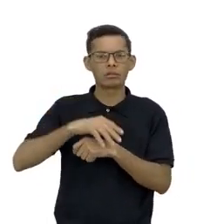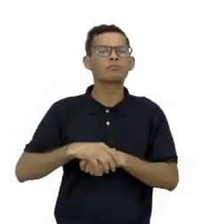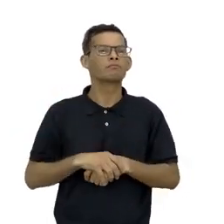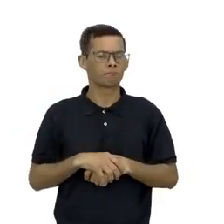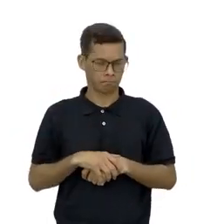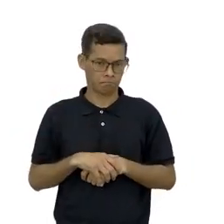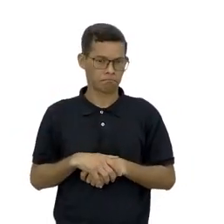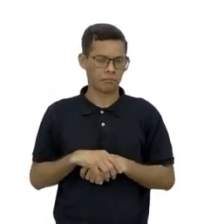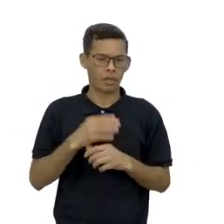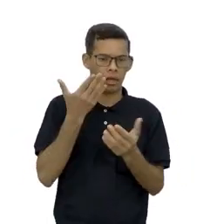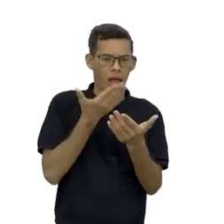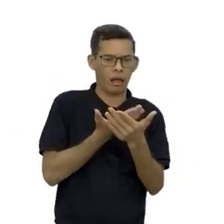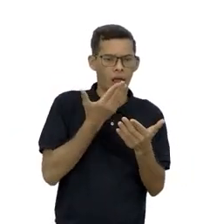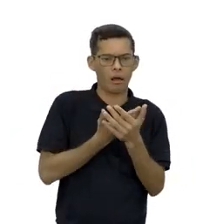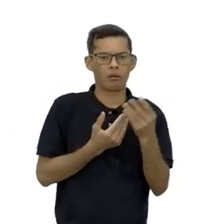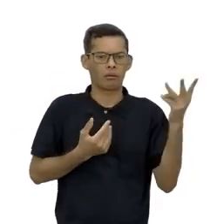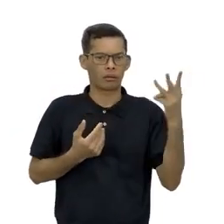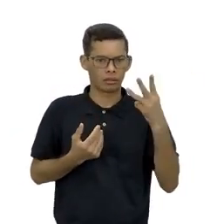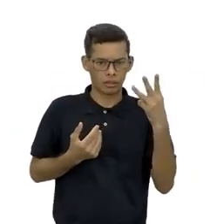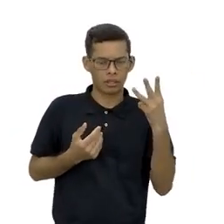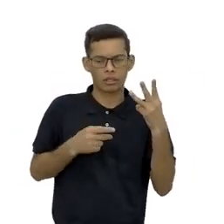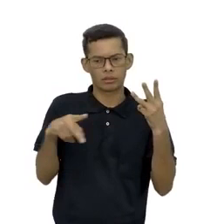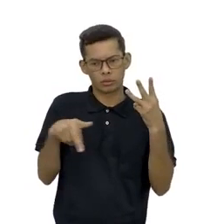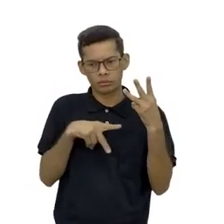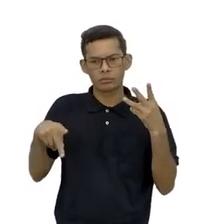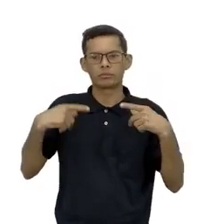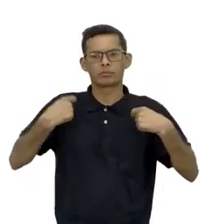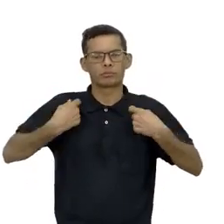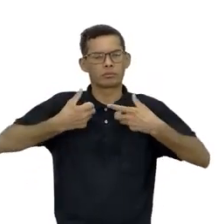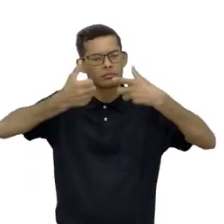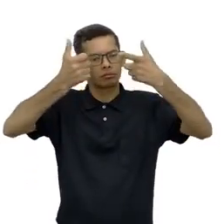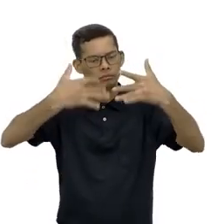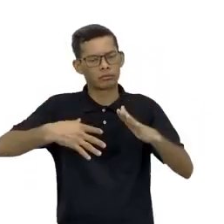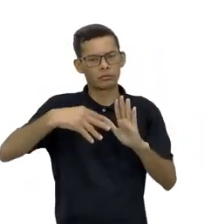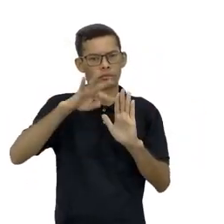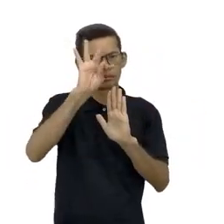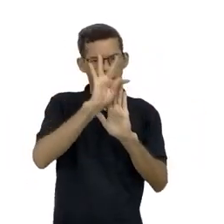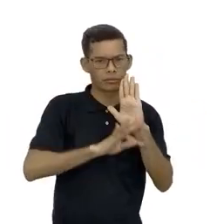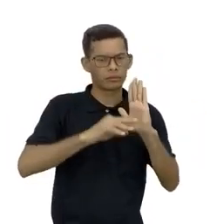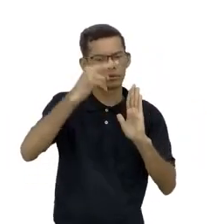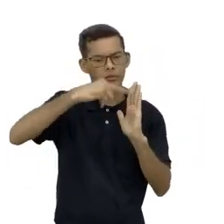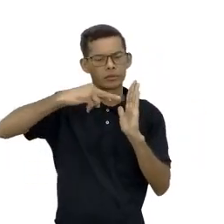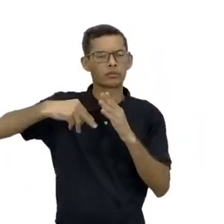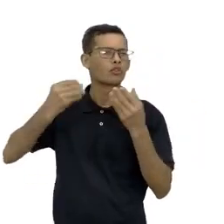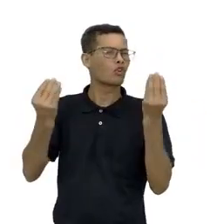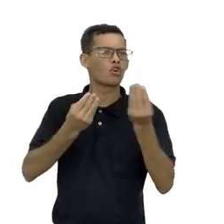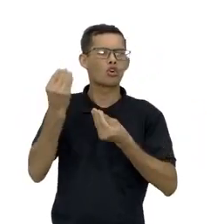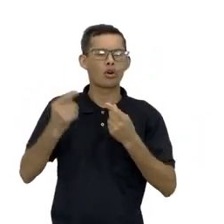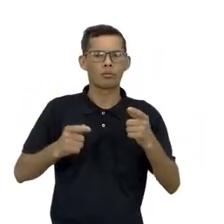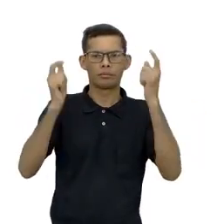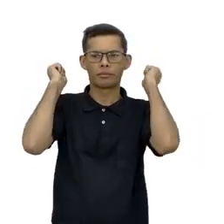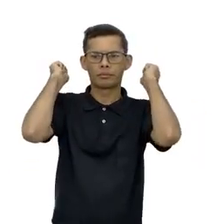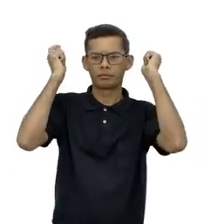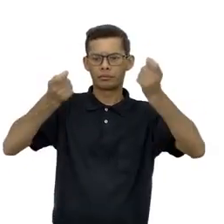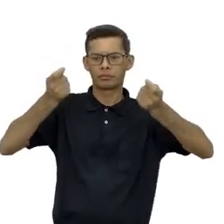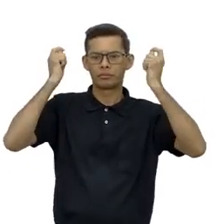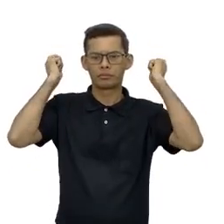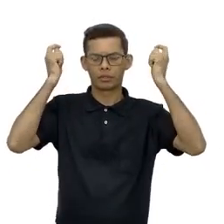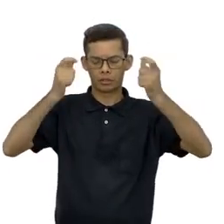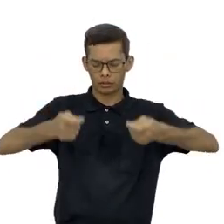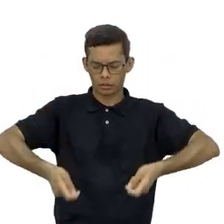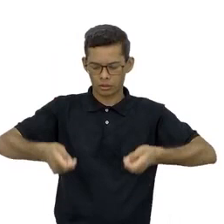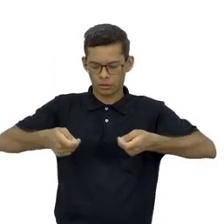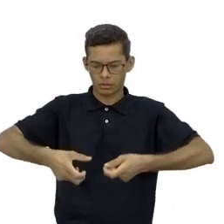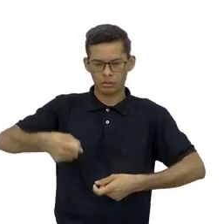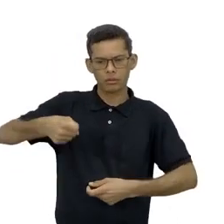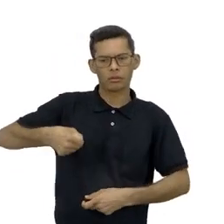o professor deverá ler o passo a passo para fazer a dobradura de uma sacola. À medida que a leitura é